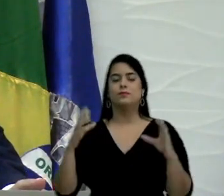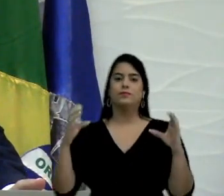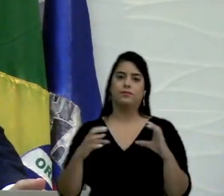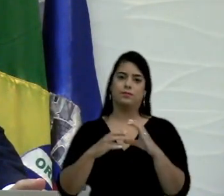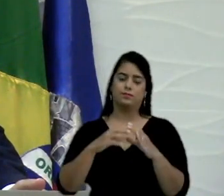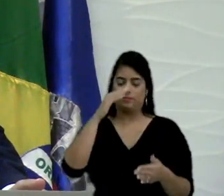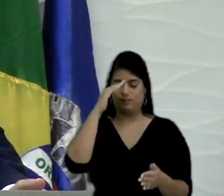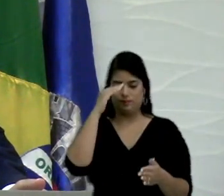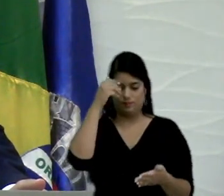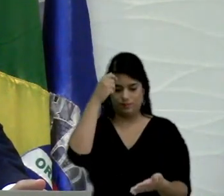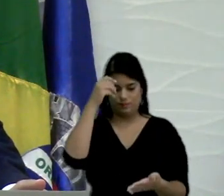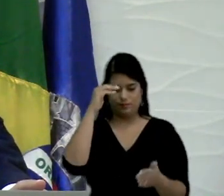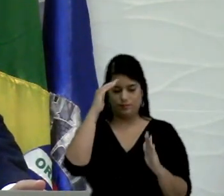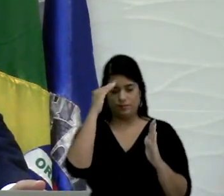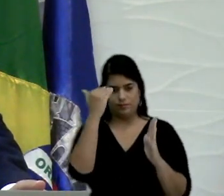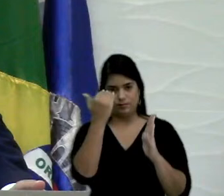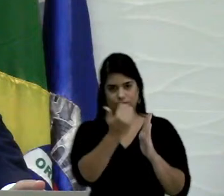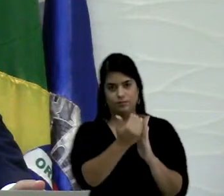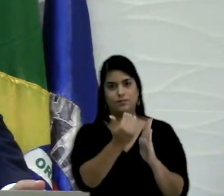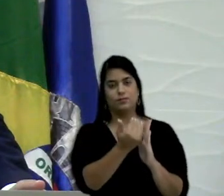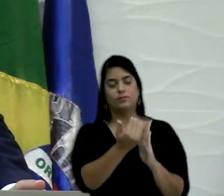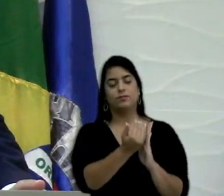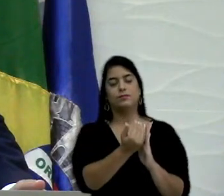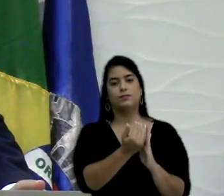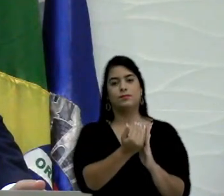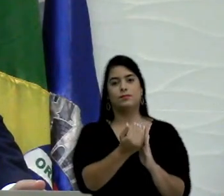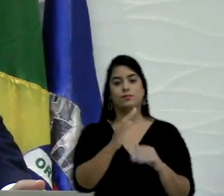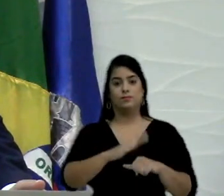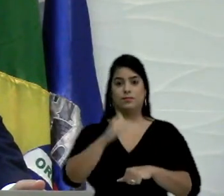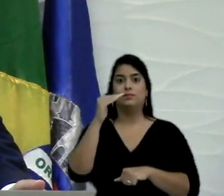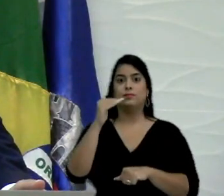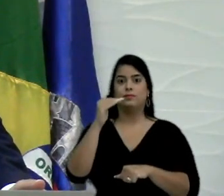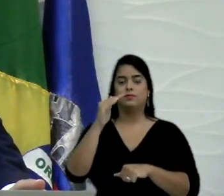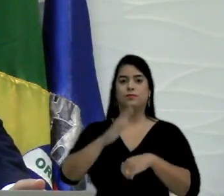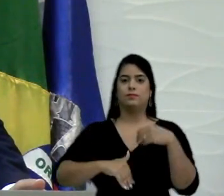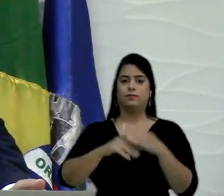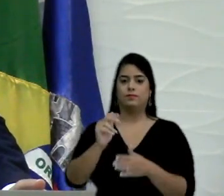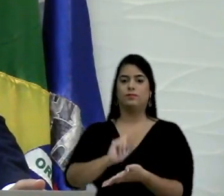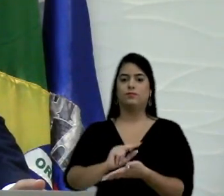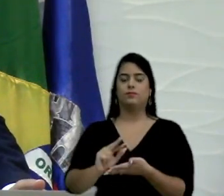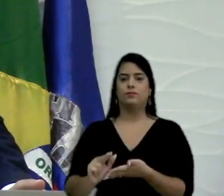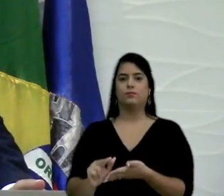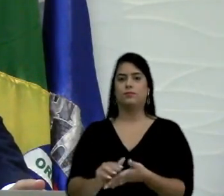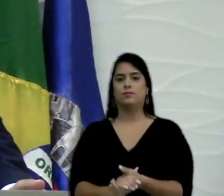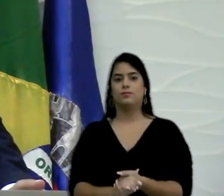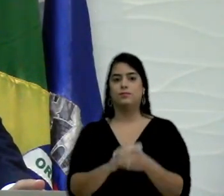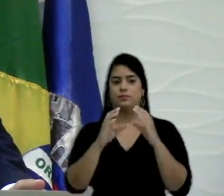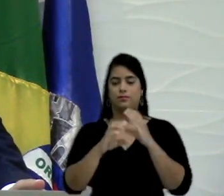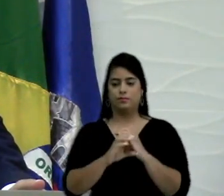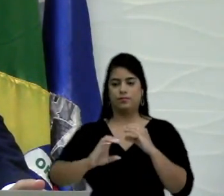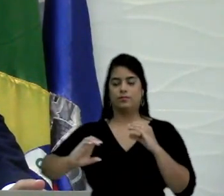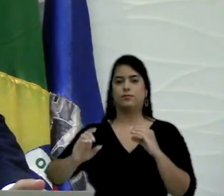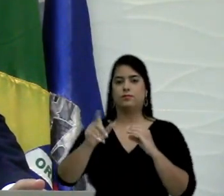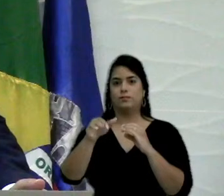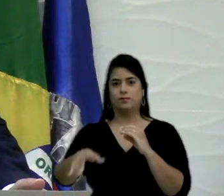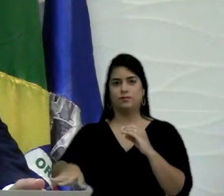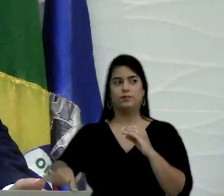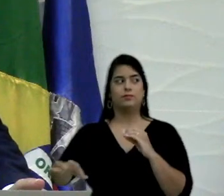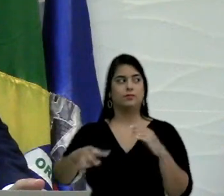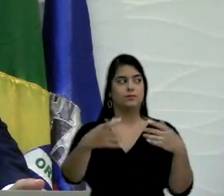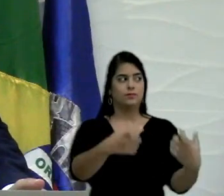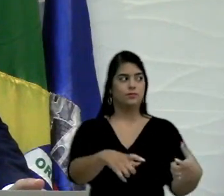cumprir com o aumento do número de funcionários para atender as redes de água de São bentana quando estão ligadas a determinadas